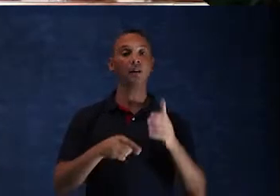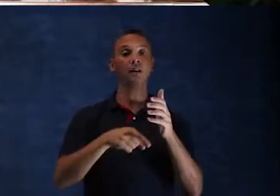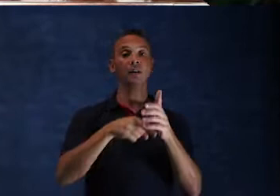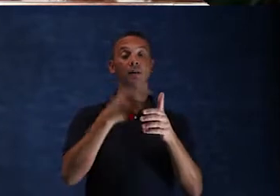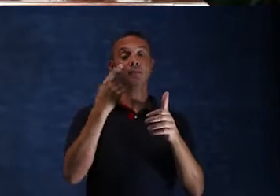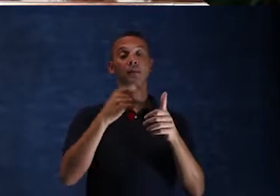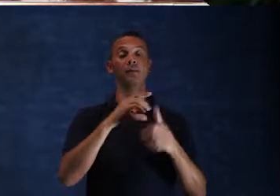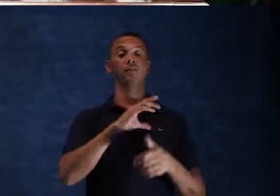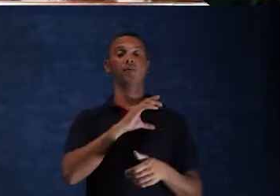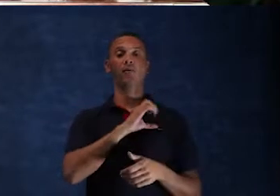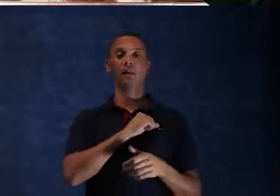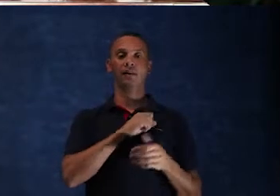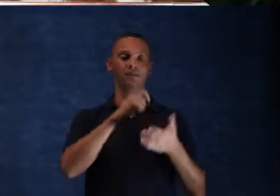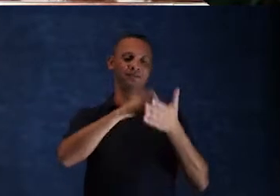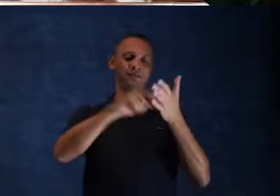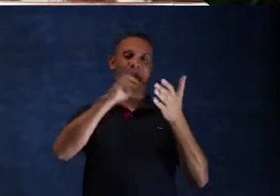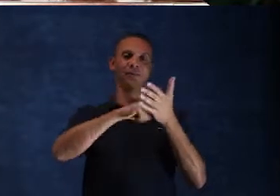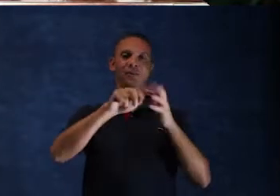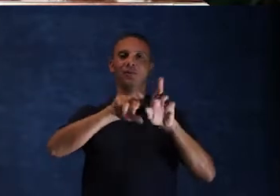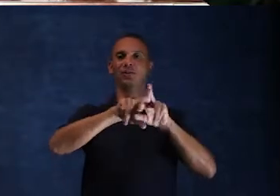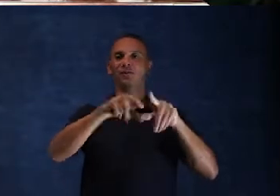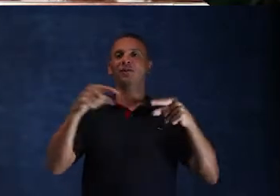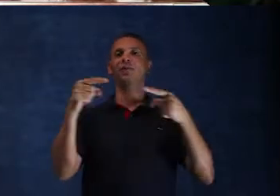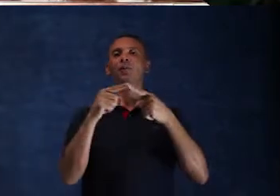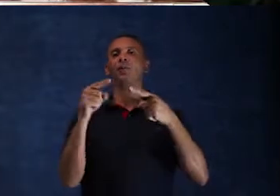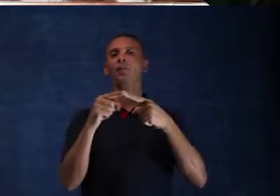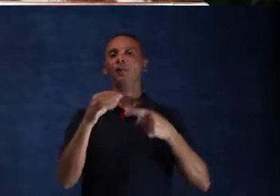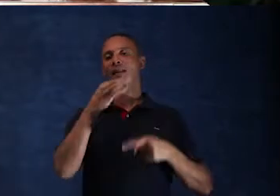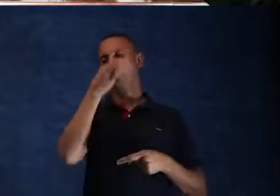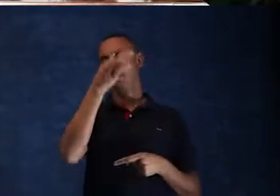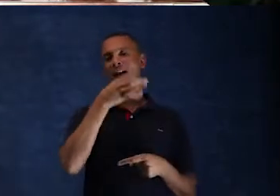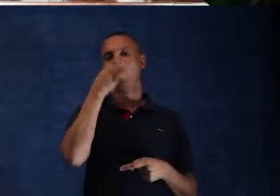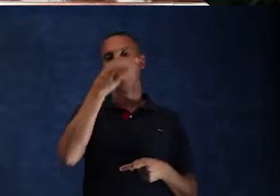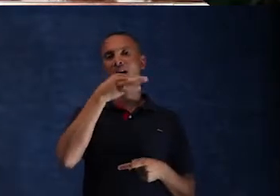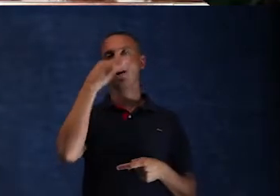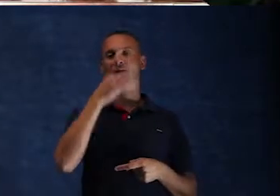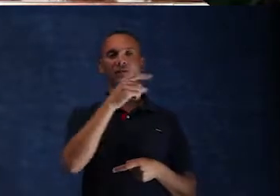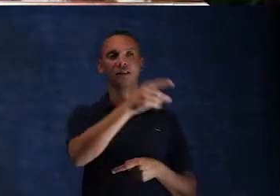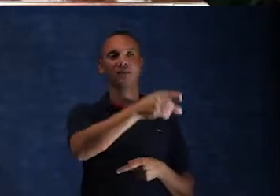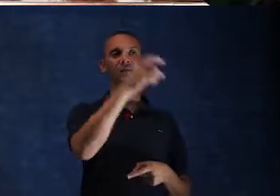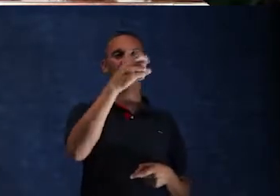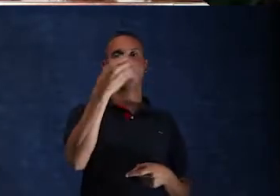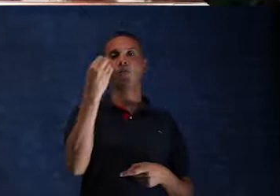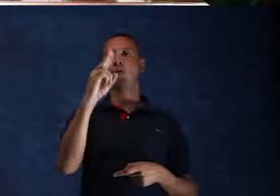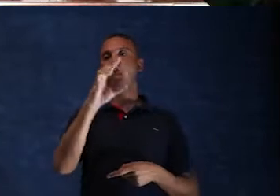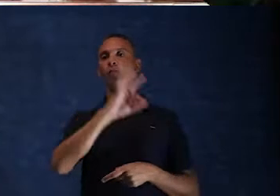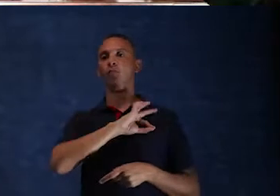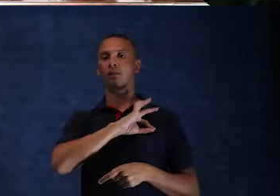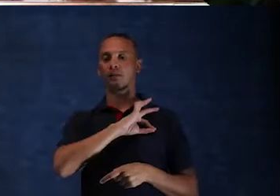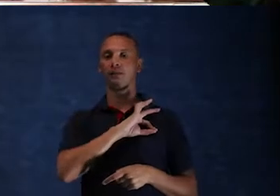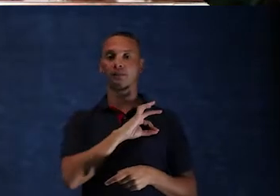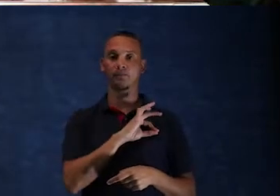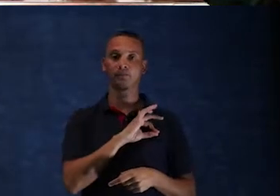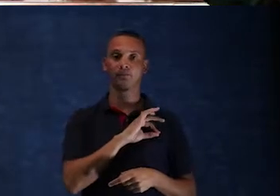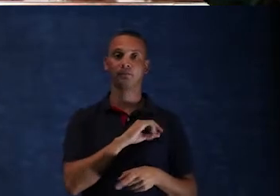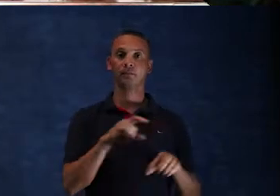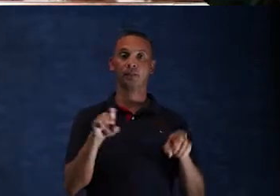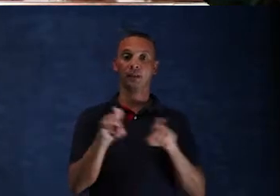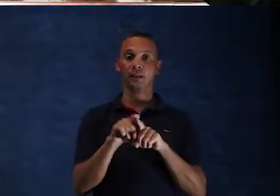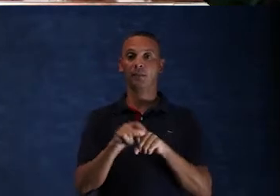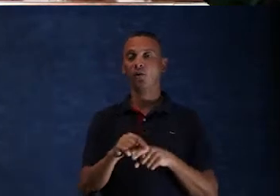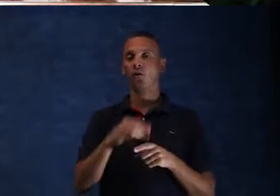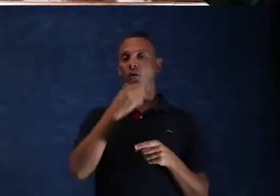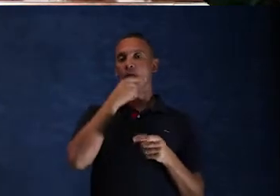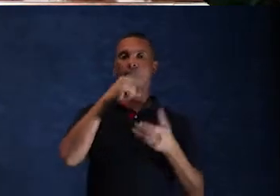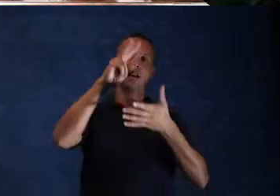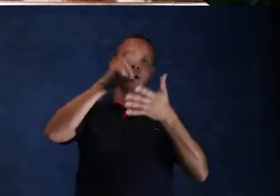primeiros romances desses escritores serem, né, narrativas criminais ou policiais. Né? Desde o prólogo, o